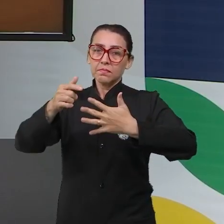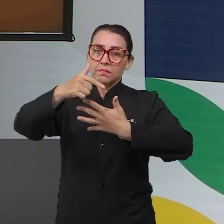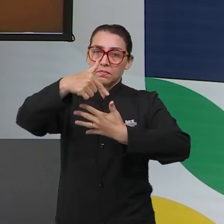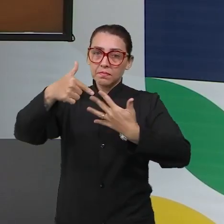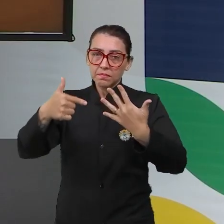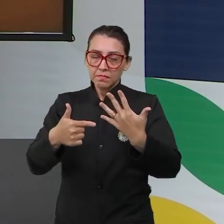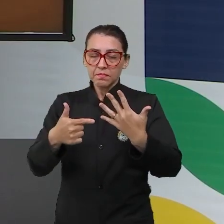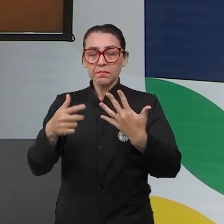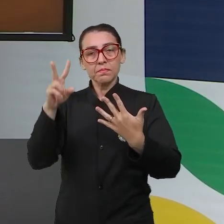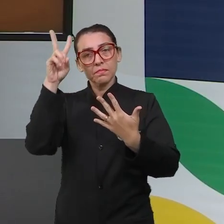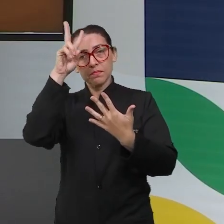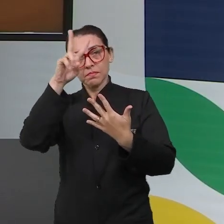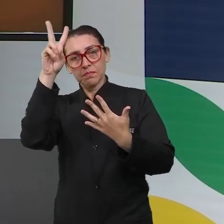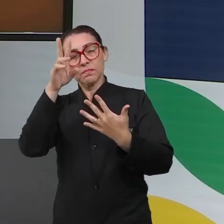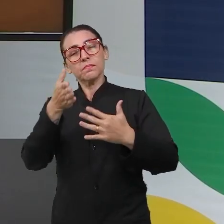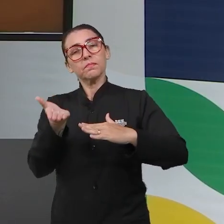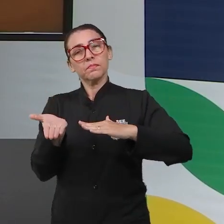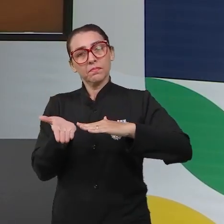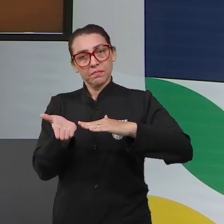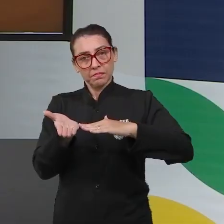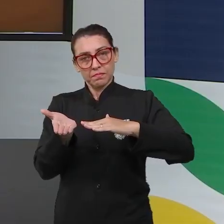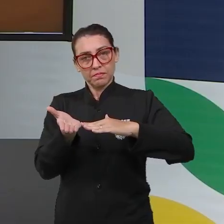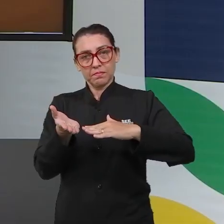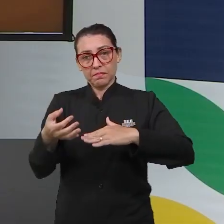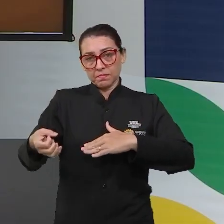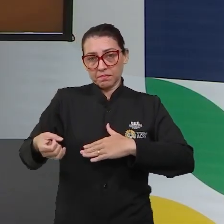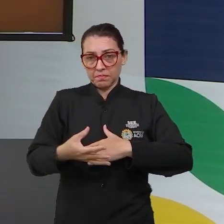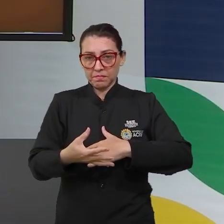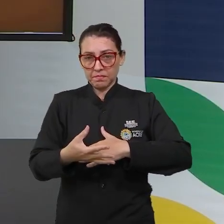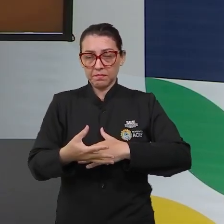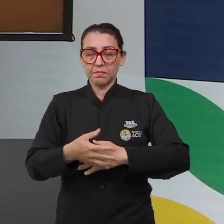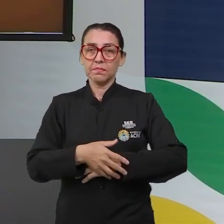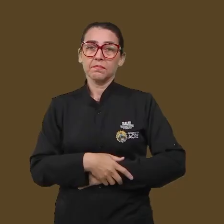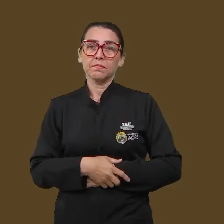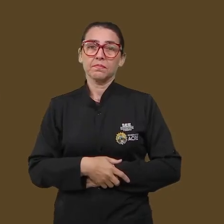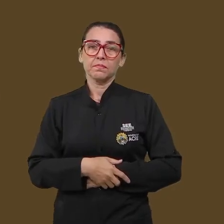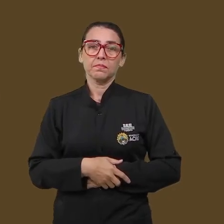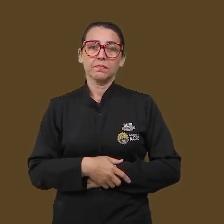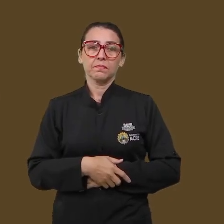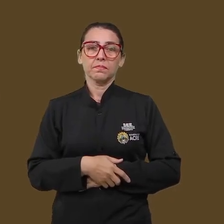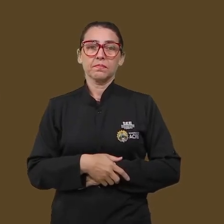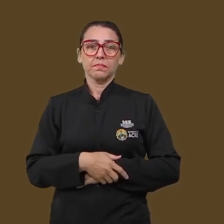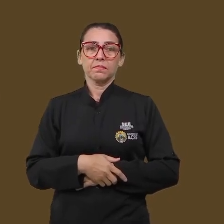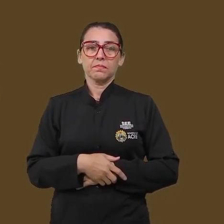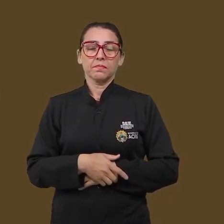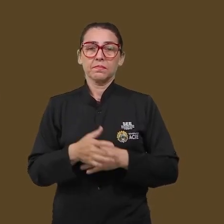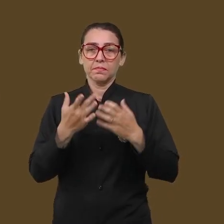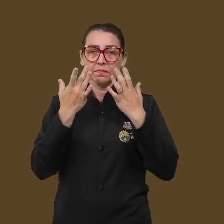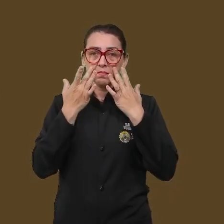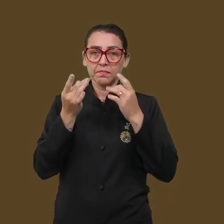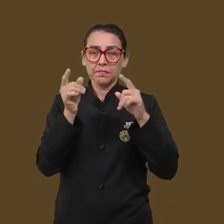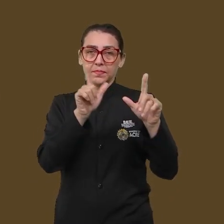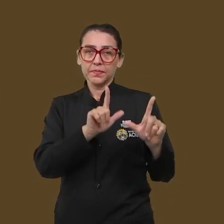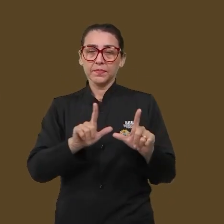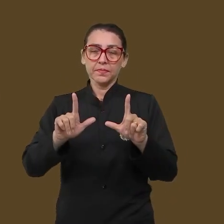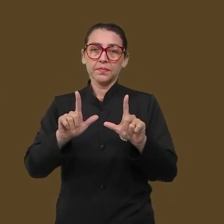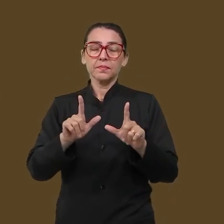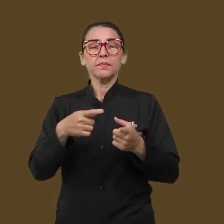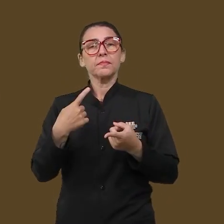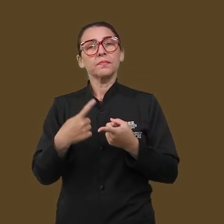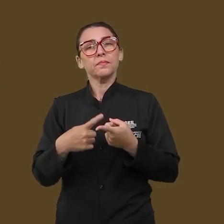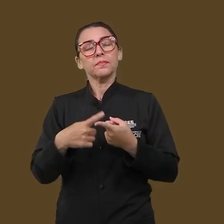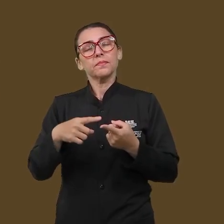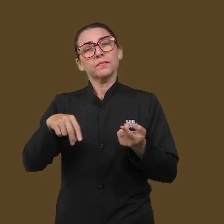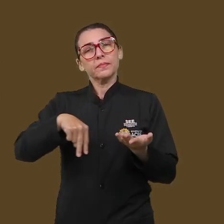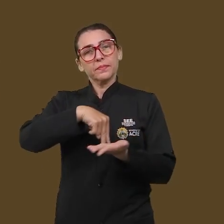forma mais contemporânea, mais atual. Vamos seguindo então, atento ao nosso slide, porque a